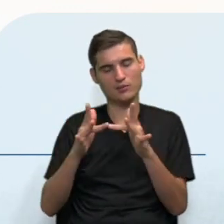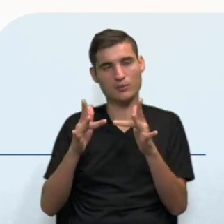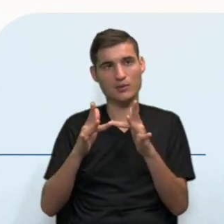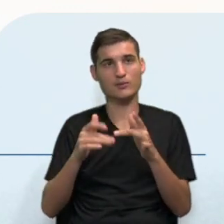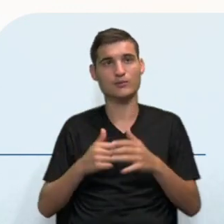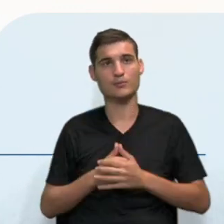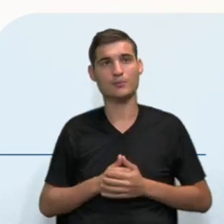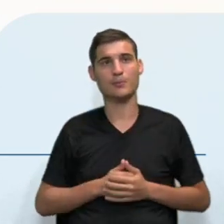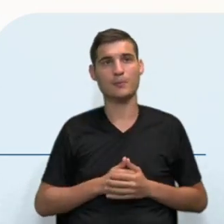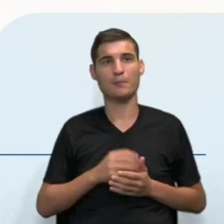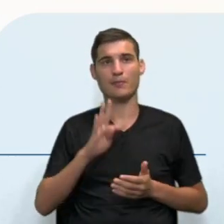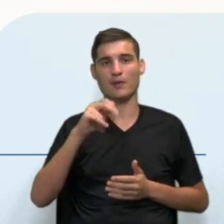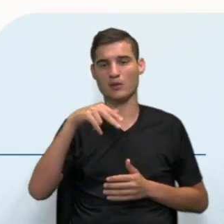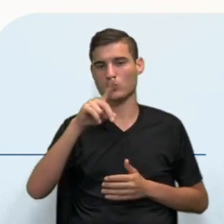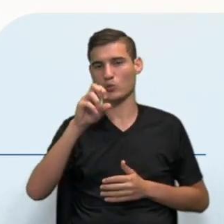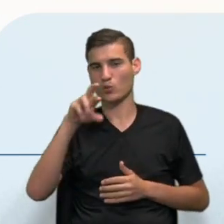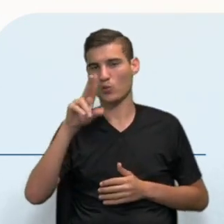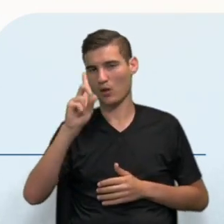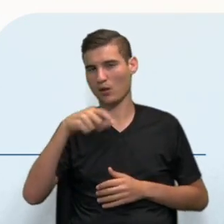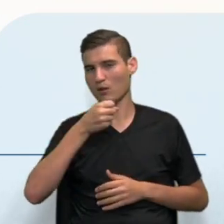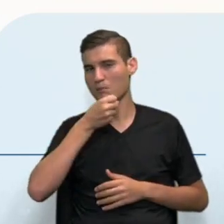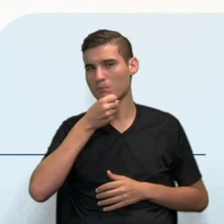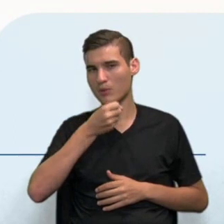transdutor, no caso, é o microfone.